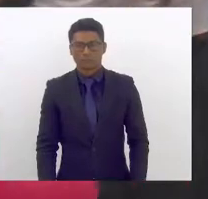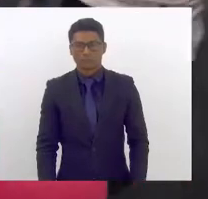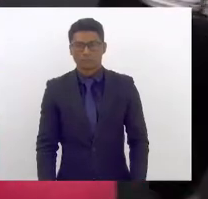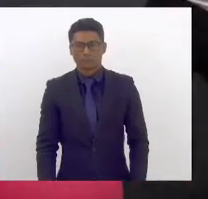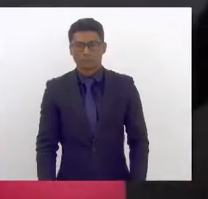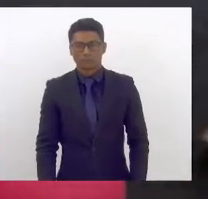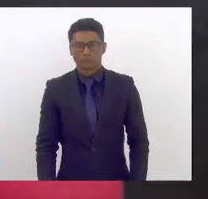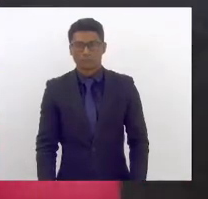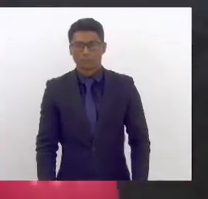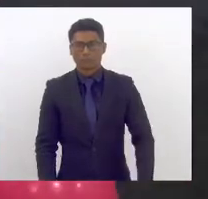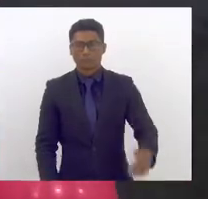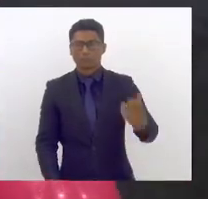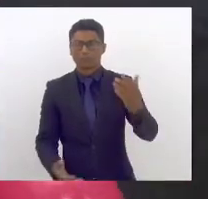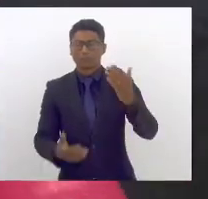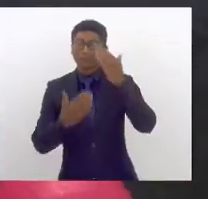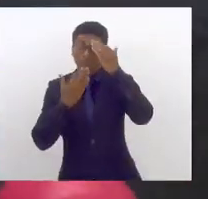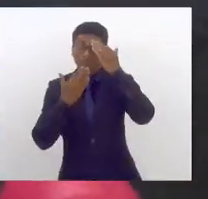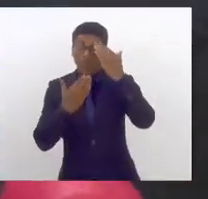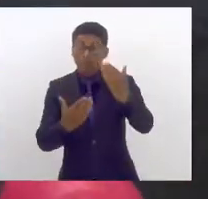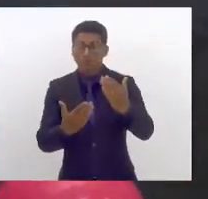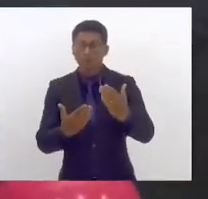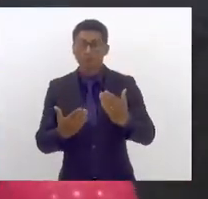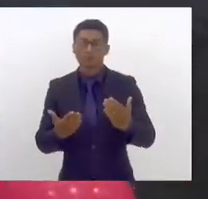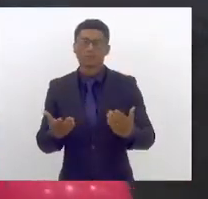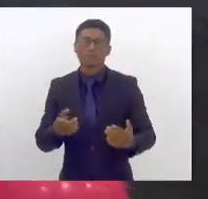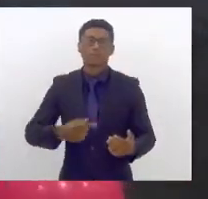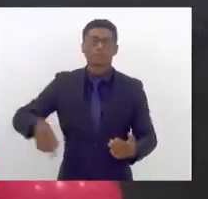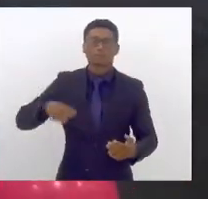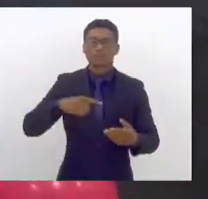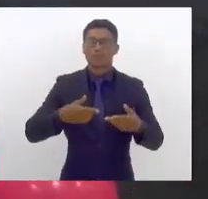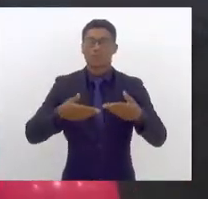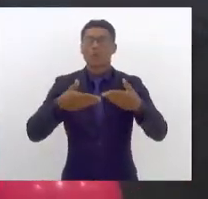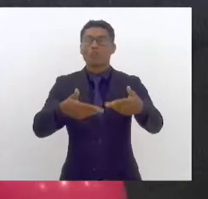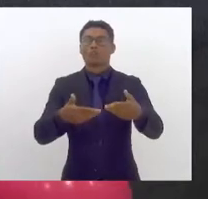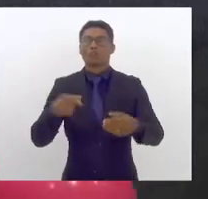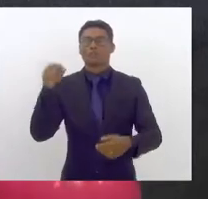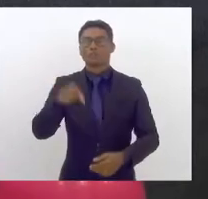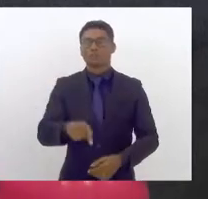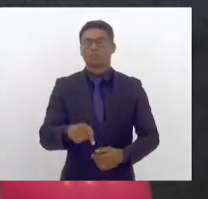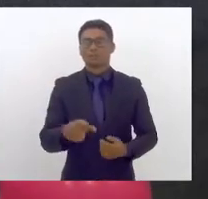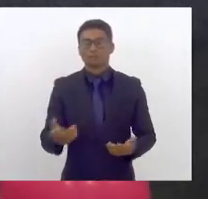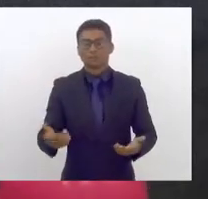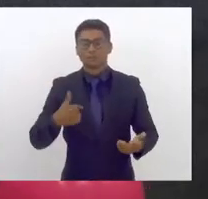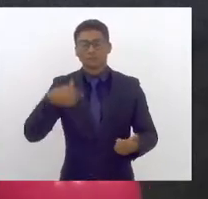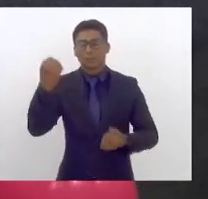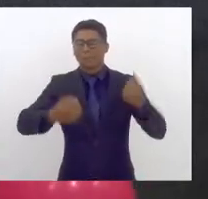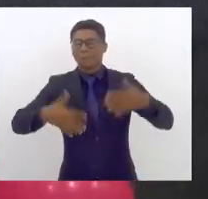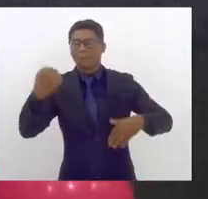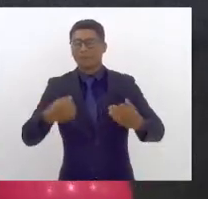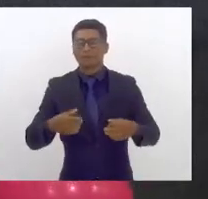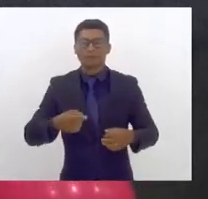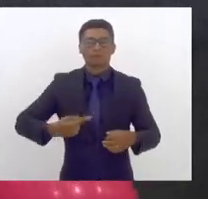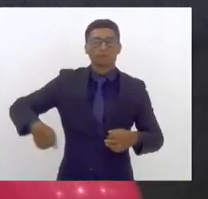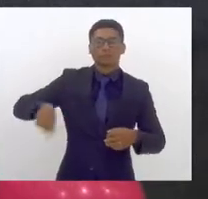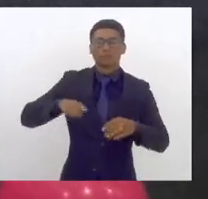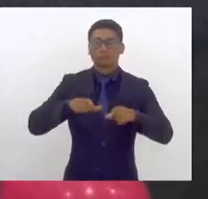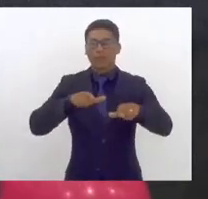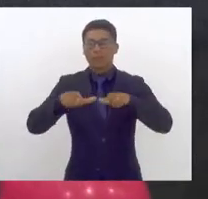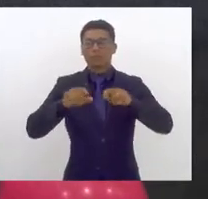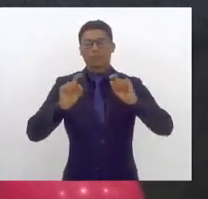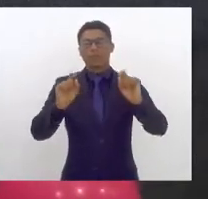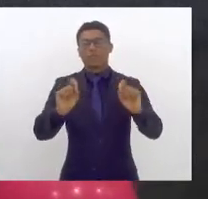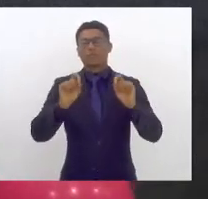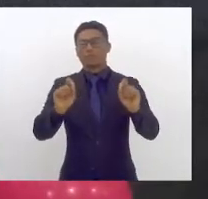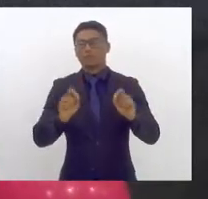agradecer a oportunidade de estarmos aqui né E falar um pouquinho do nosso trabalho que a gente